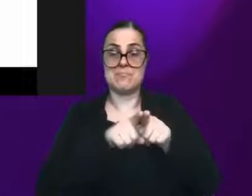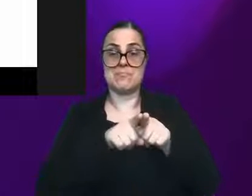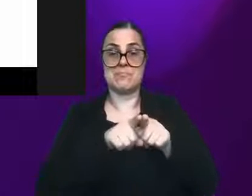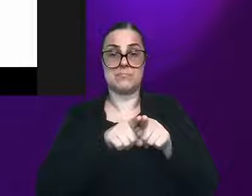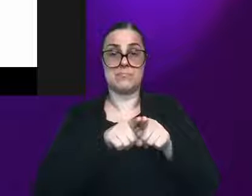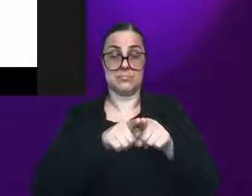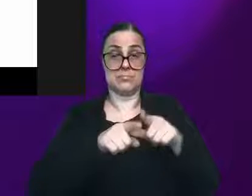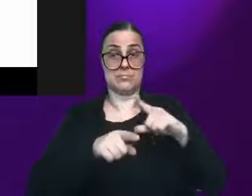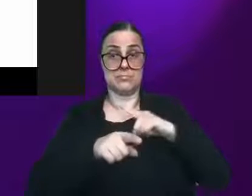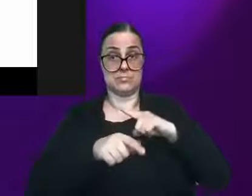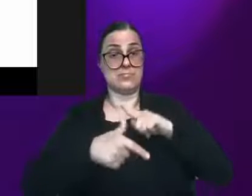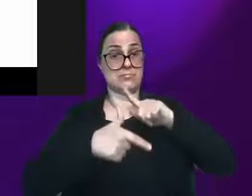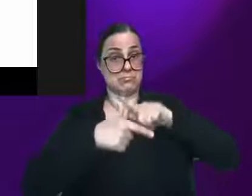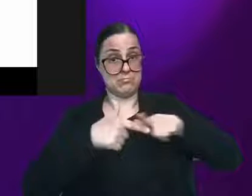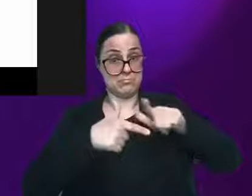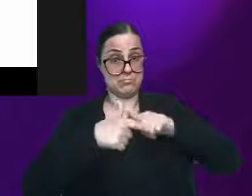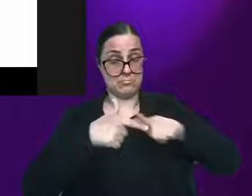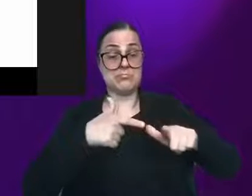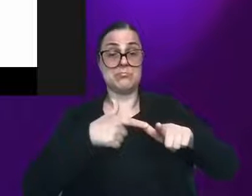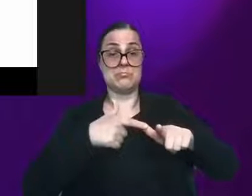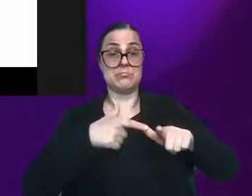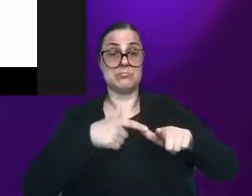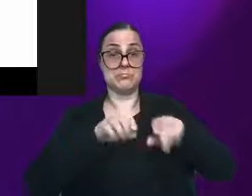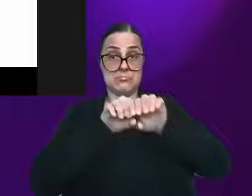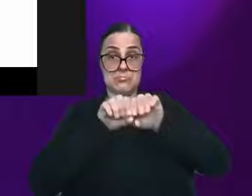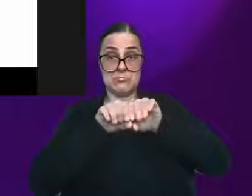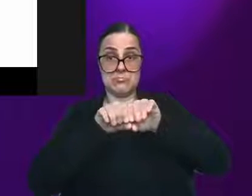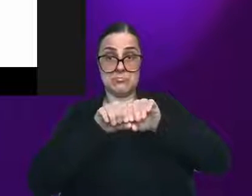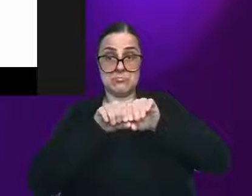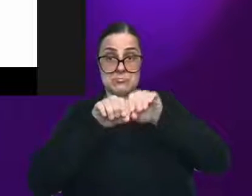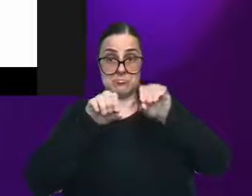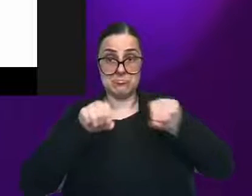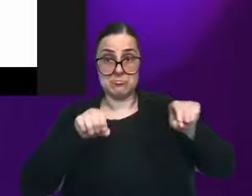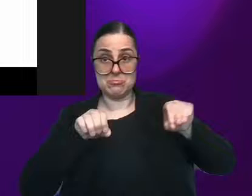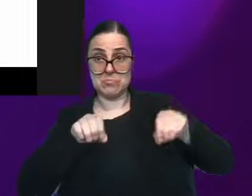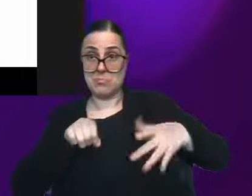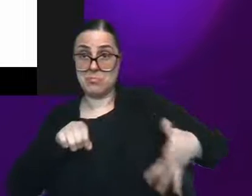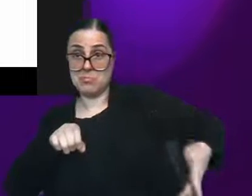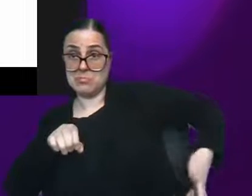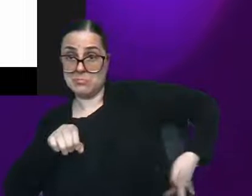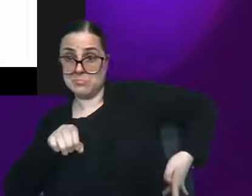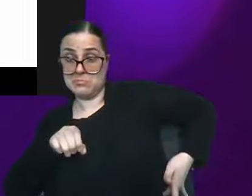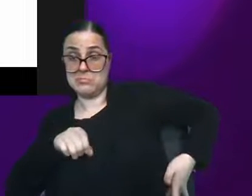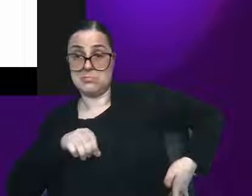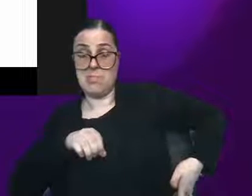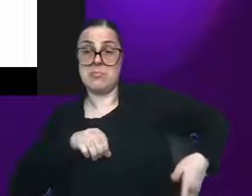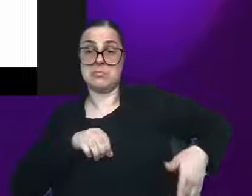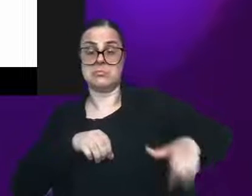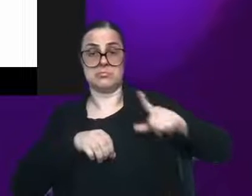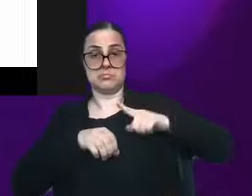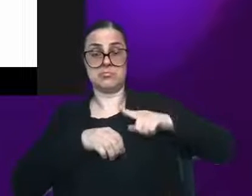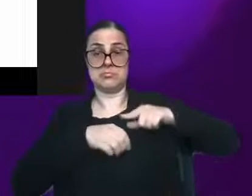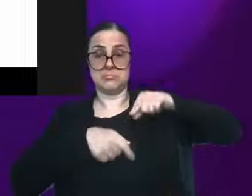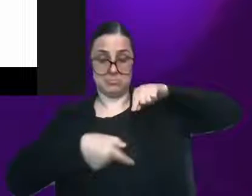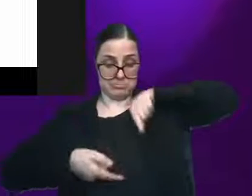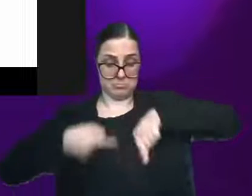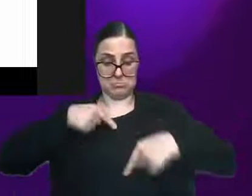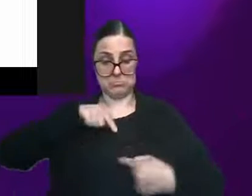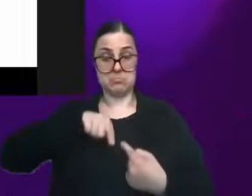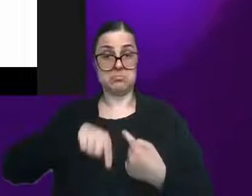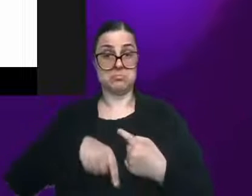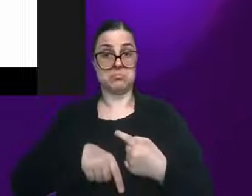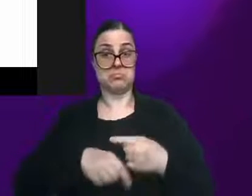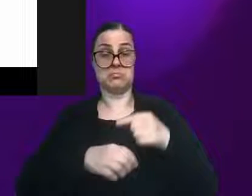cápsula renal e também se transmite aos rins, aumentando a pressão venosa e reduzindo, então, a taxa de